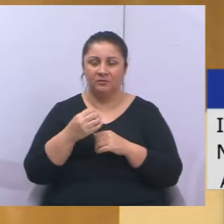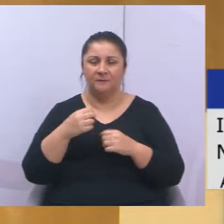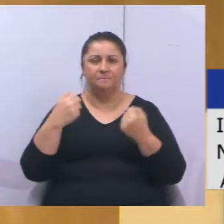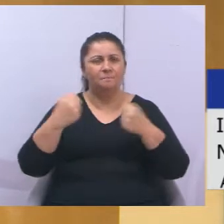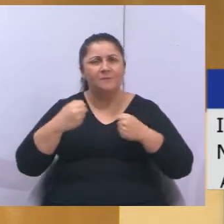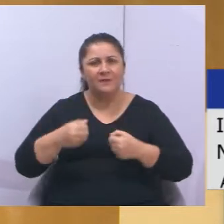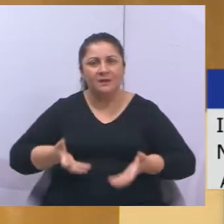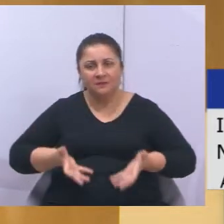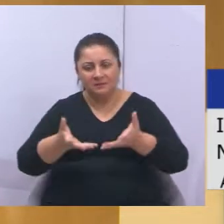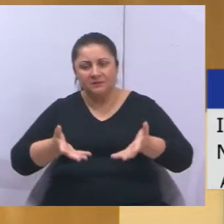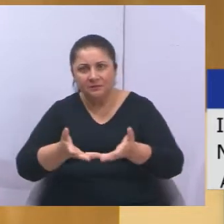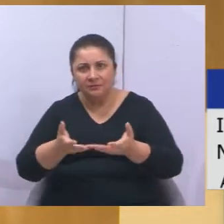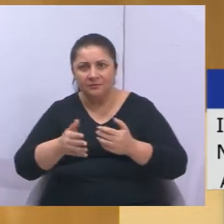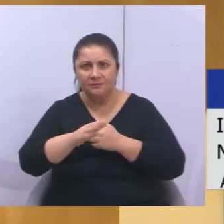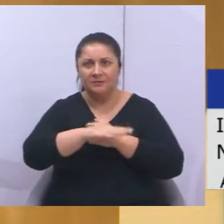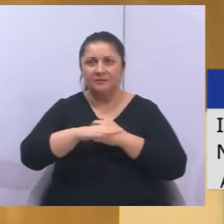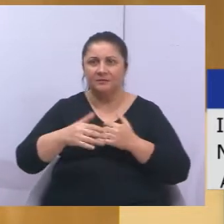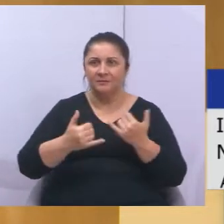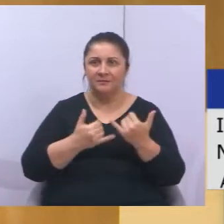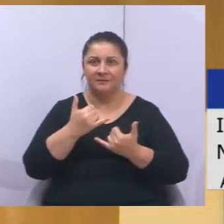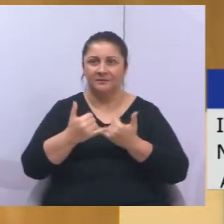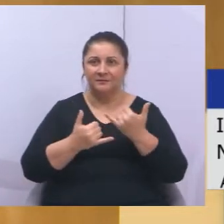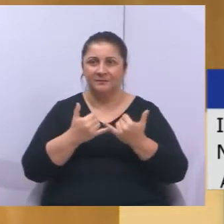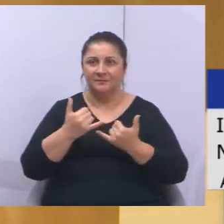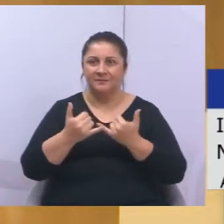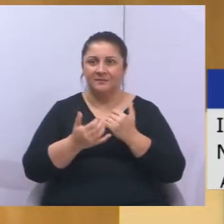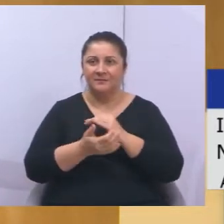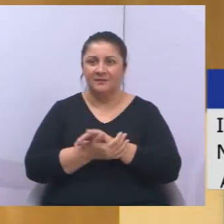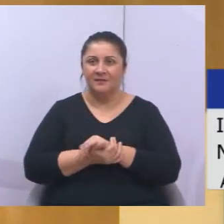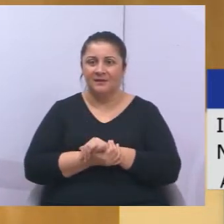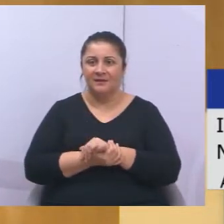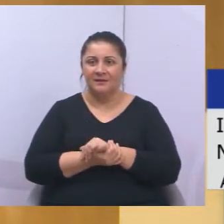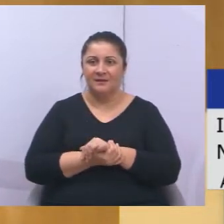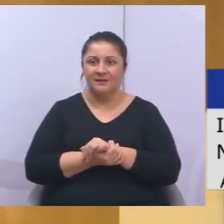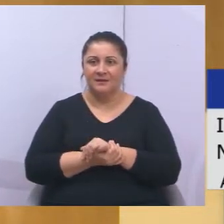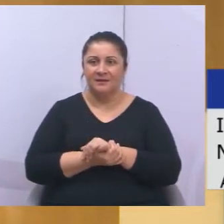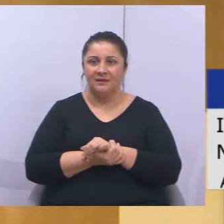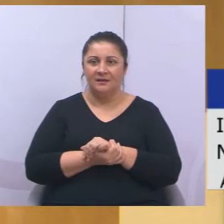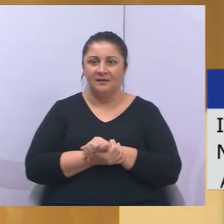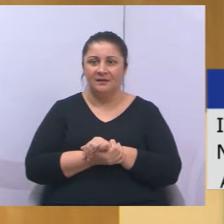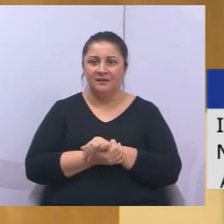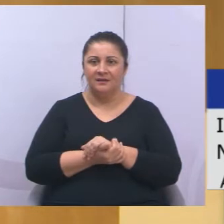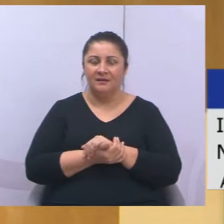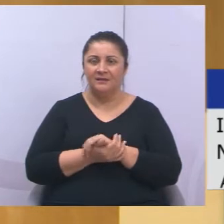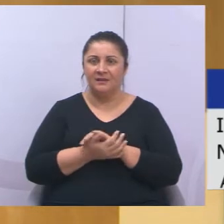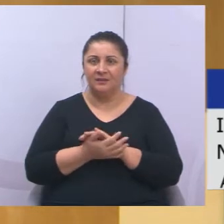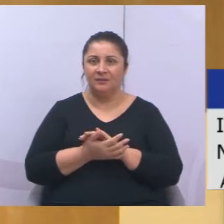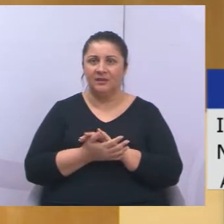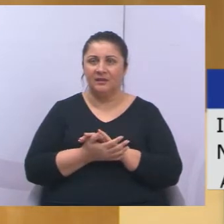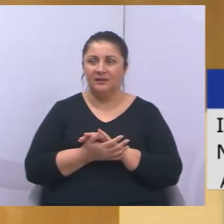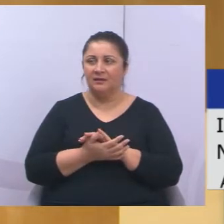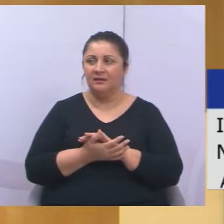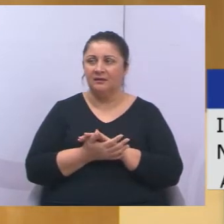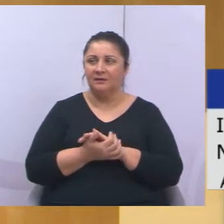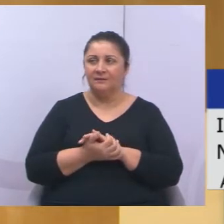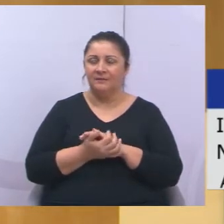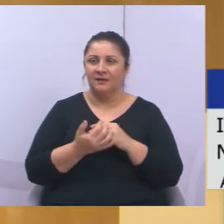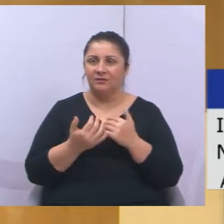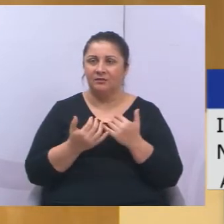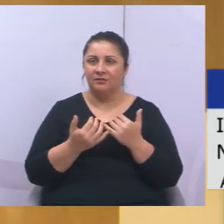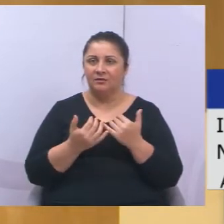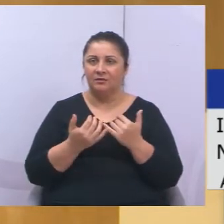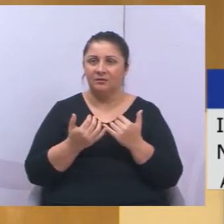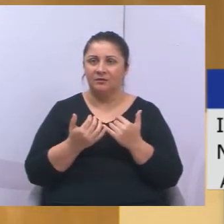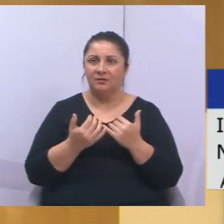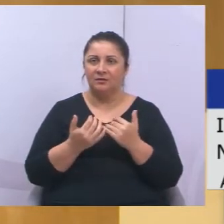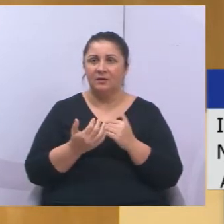as brincadeiras de outrora. Aqui eu faço uma pergunta para os vereadores. Quem nunca jogou um peão? Jogou um